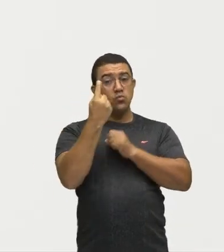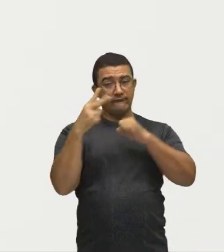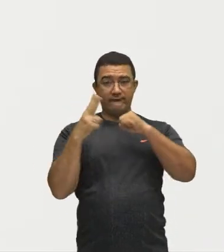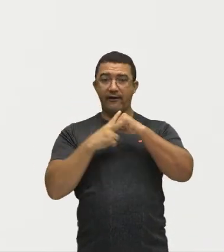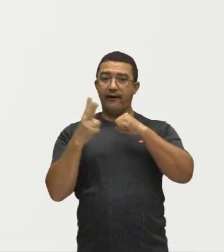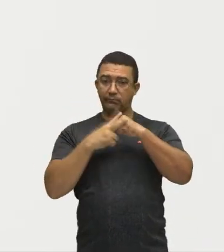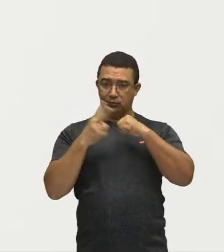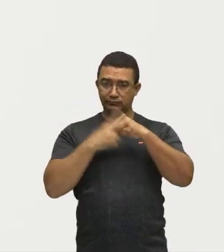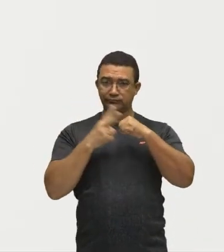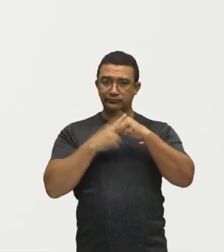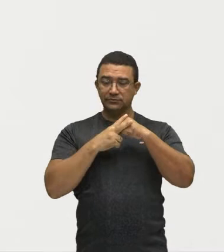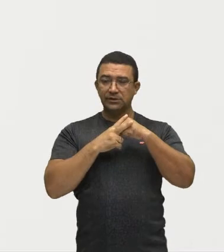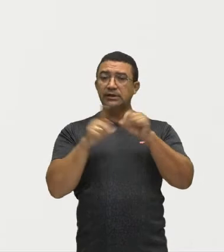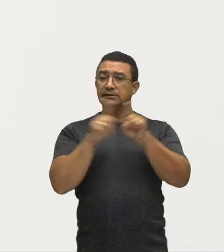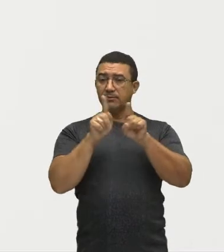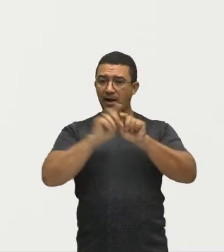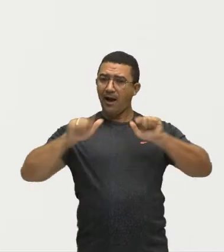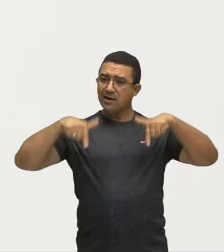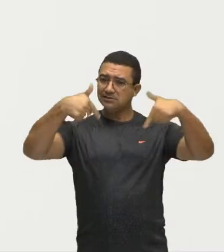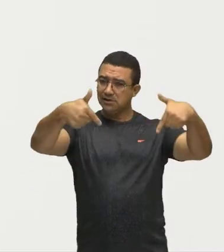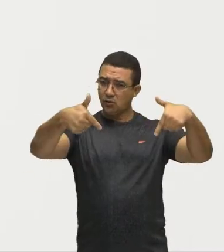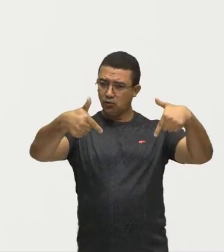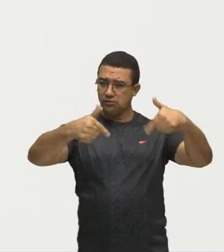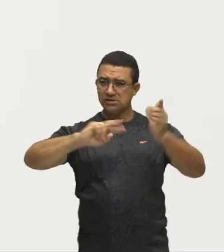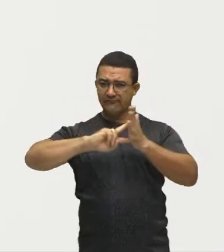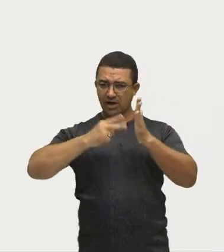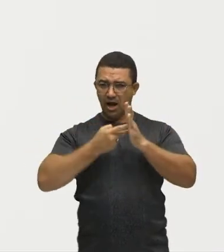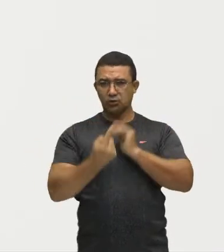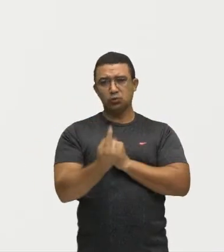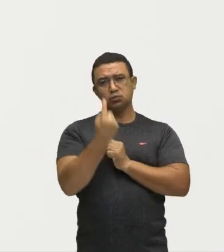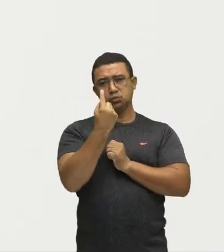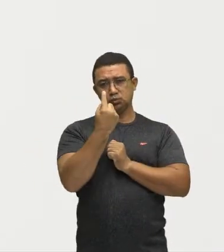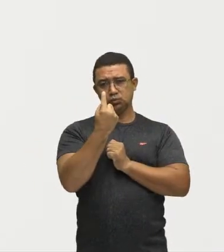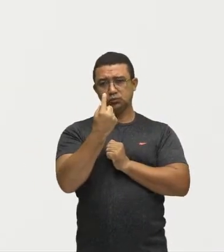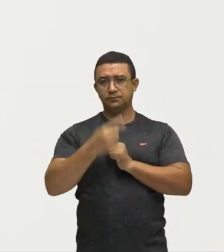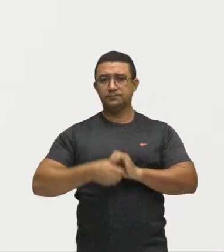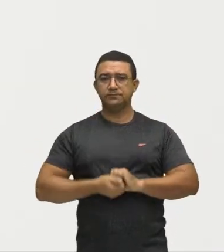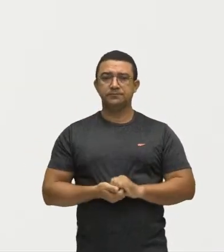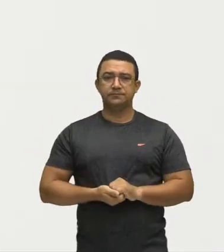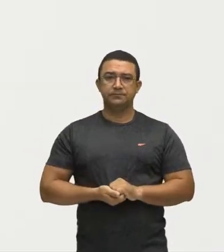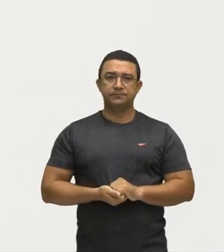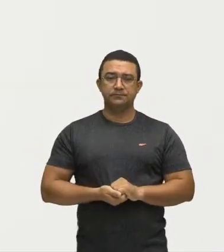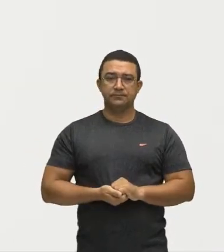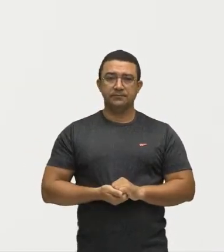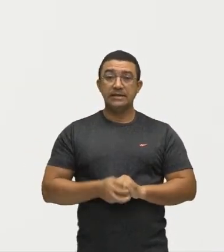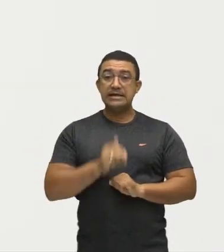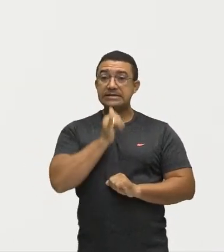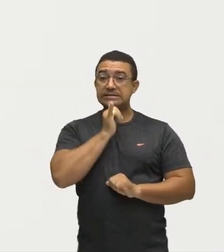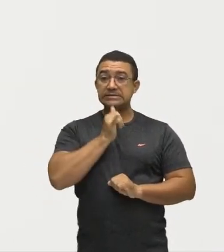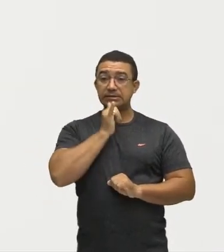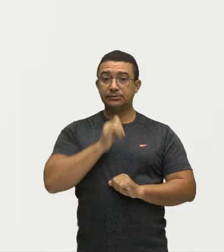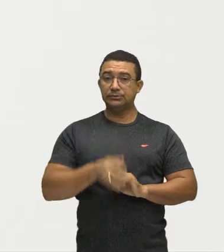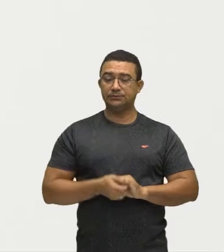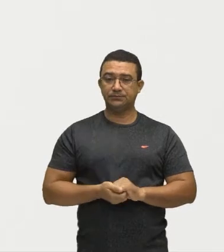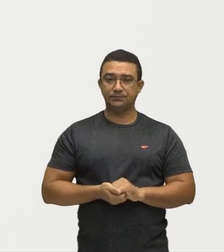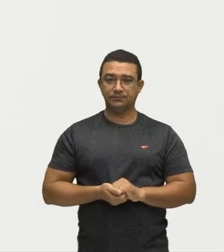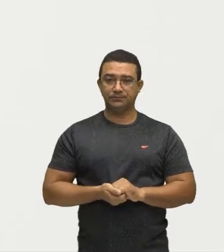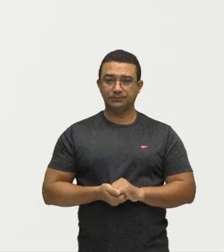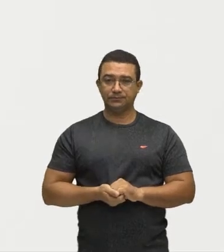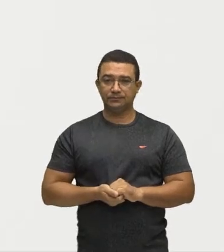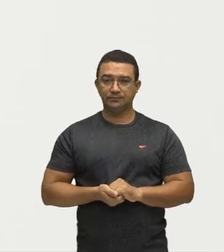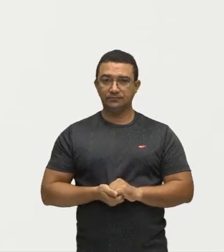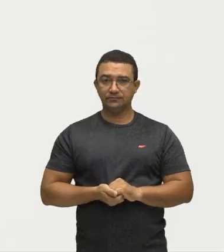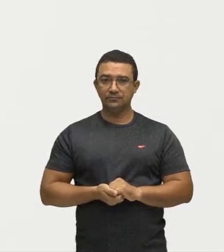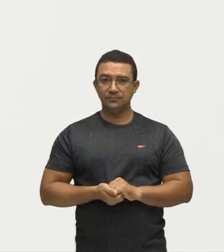pelo sentido de apenas uma ação verbal. Muito bem, vamos prosseguindo, olha só. Olha o exemplo aí que nós temos aí para